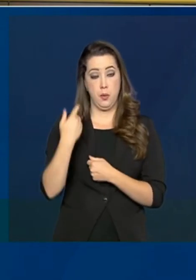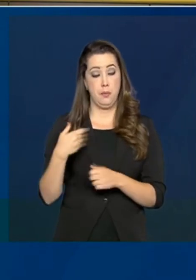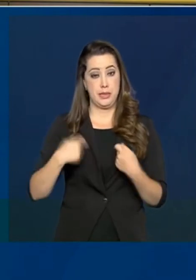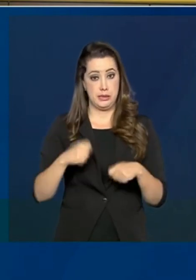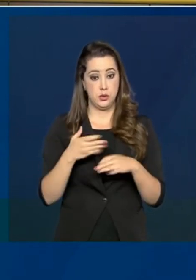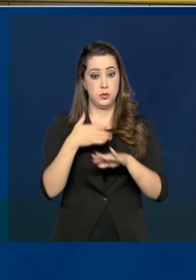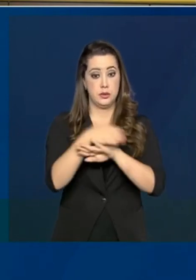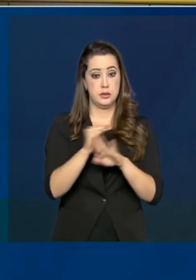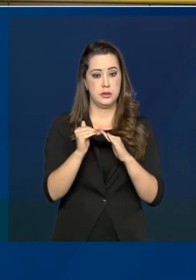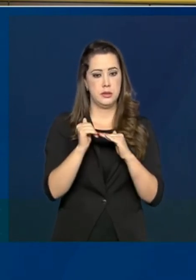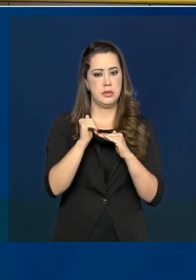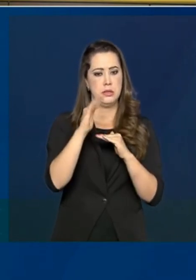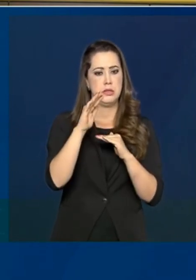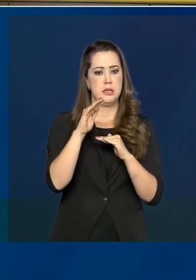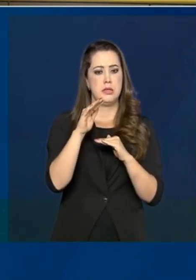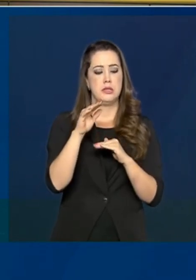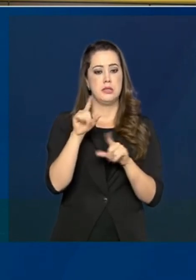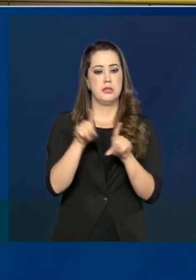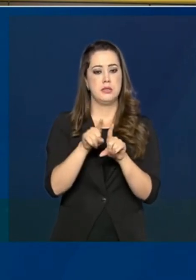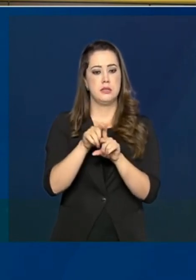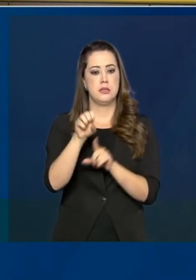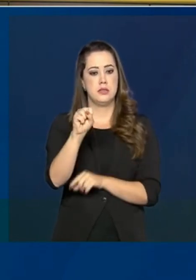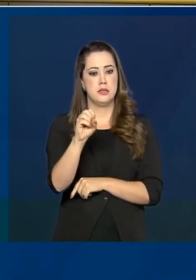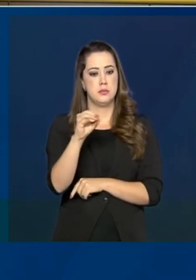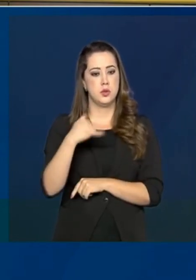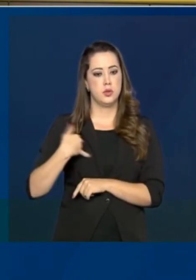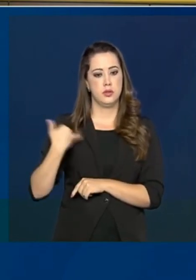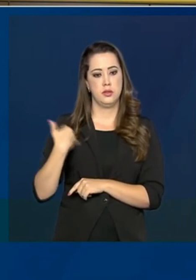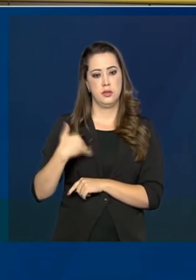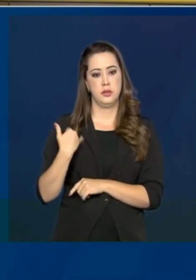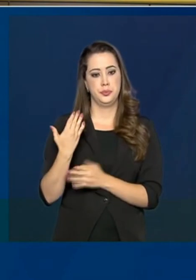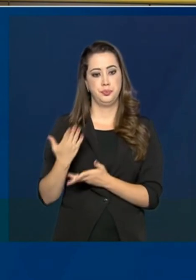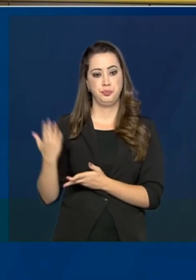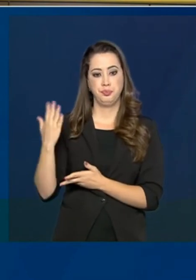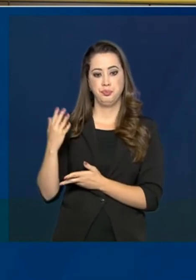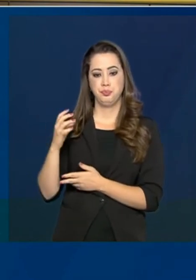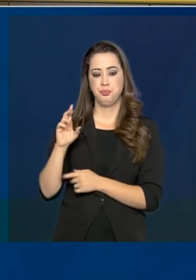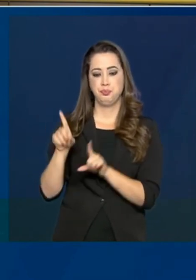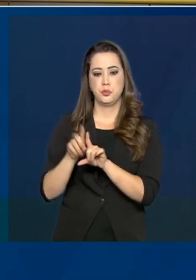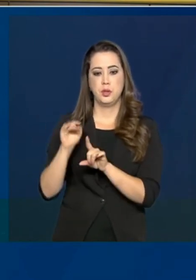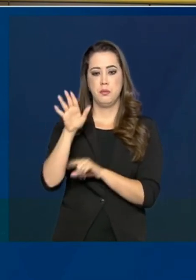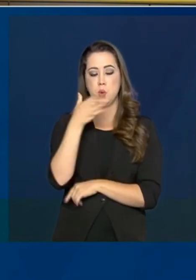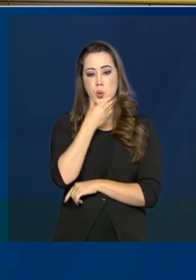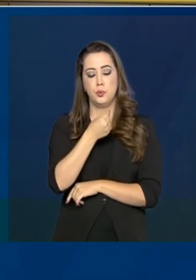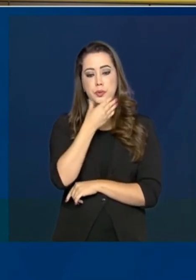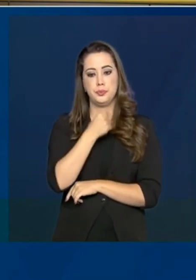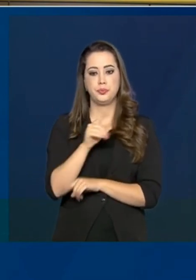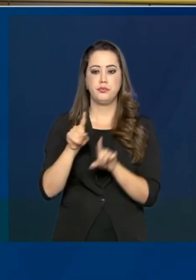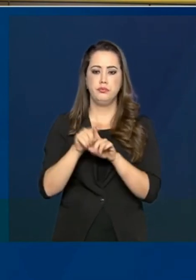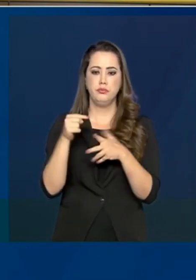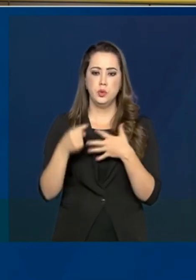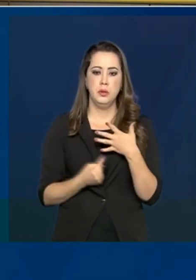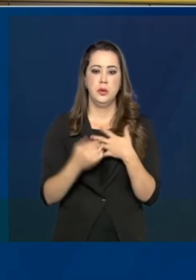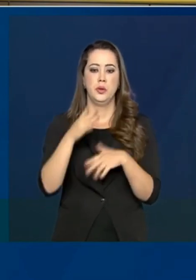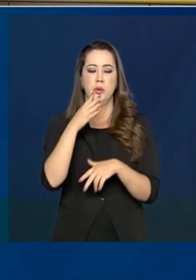representou um percentual de 51,4%. A maior parte das hospitalizações eram do sexo masculino, e entre raça e